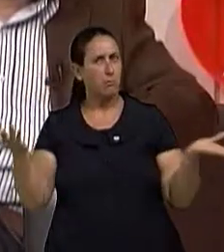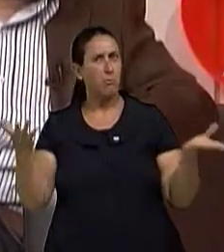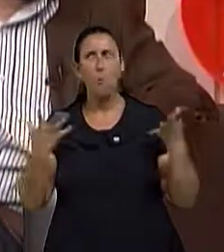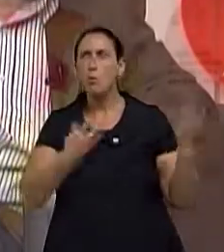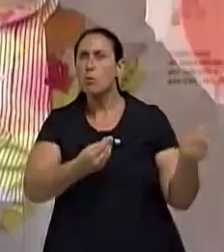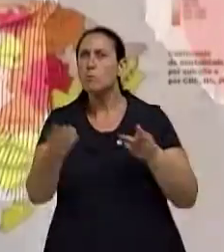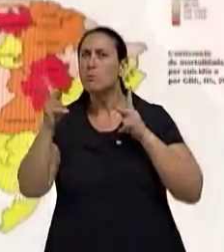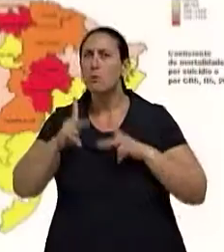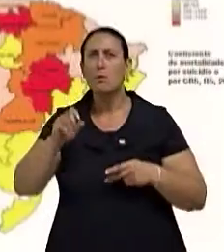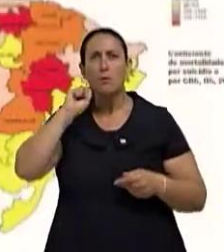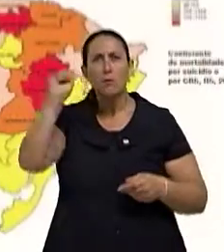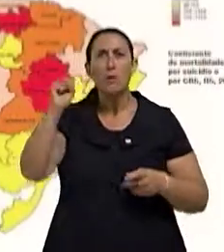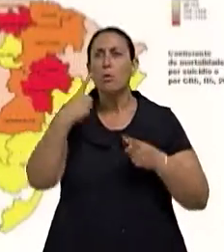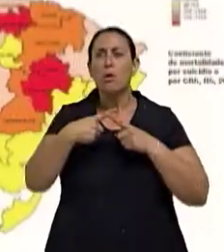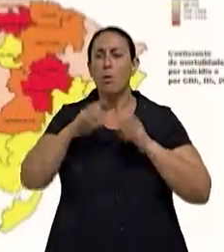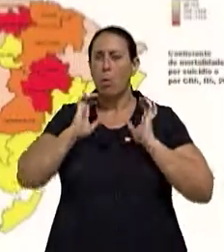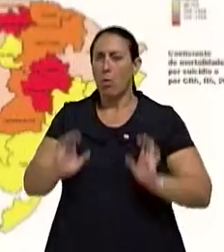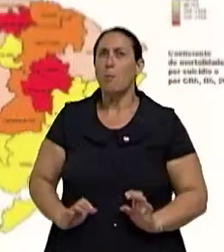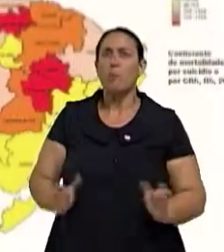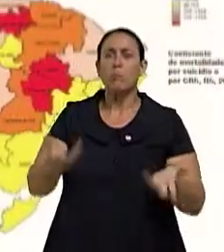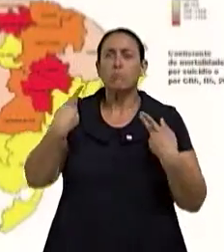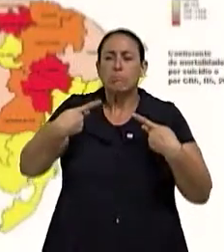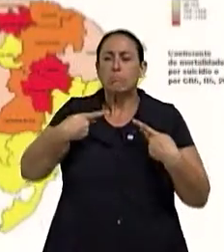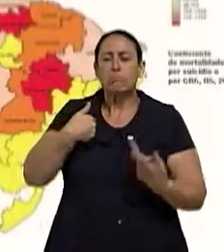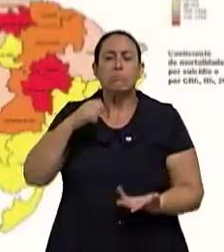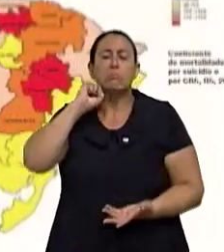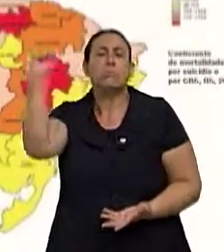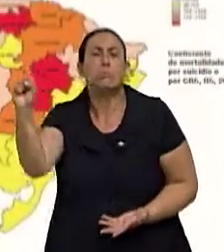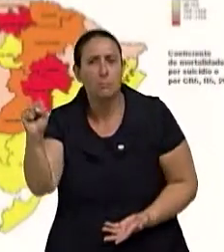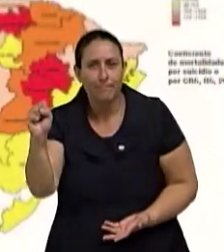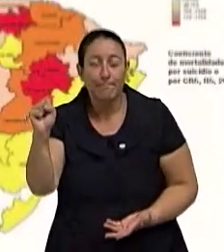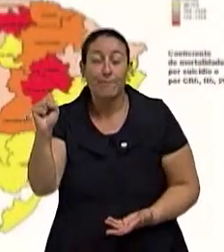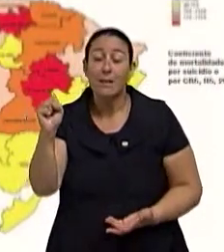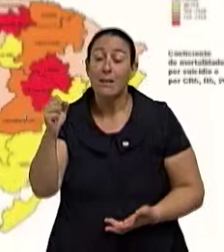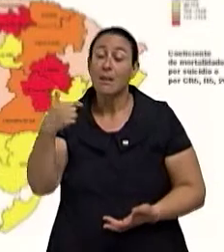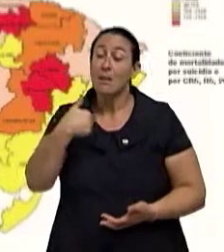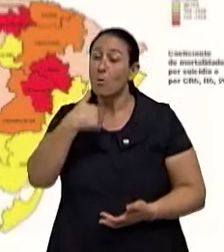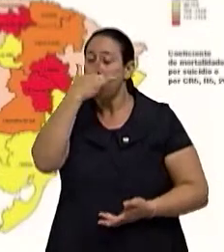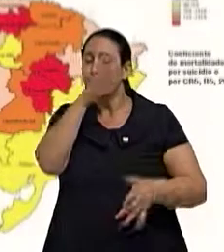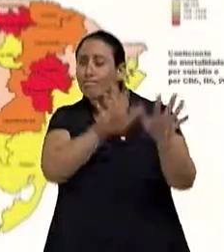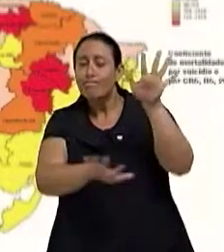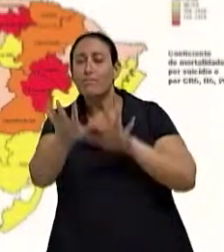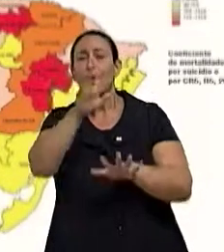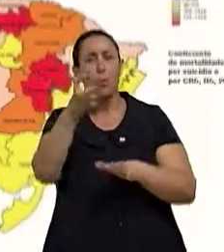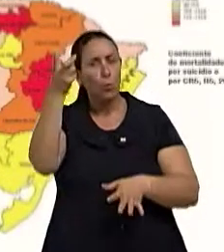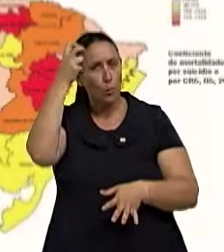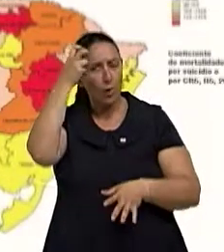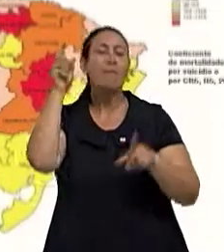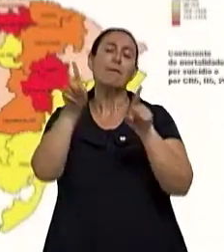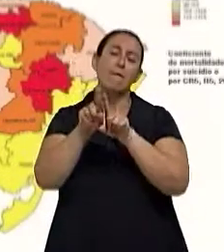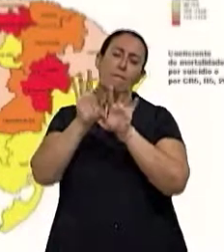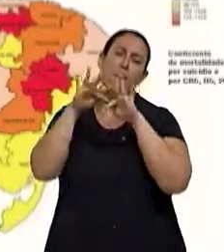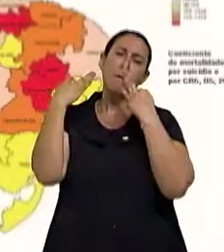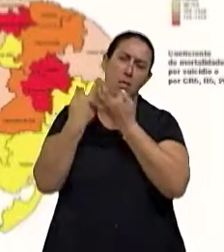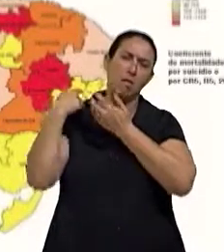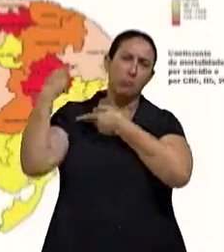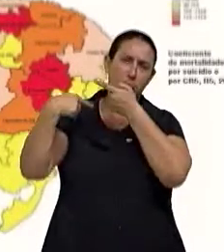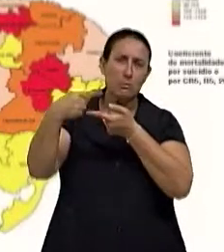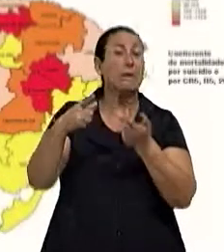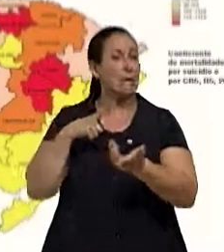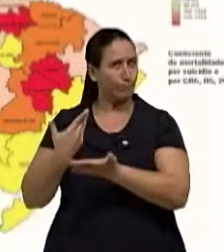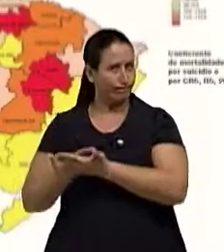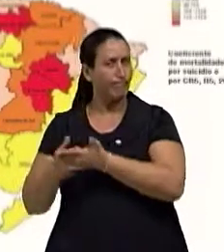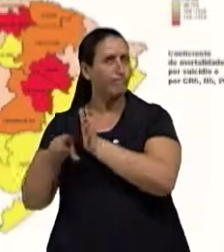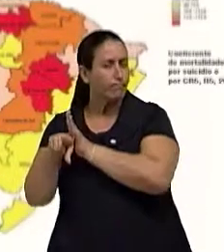mortalidade relacionados a comportamento suicida. Eu acho que tem a ver com aspectos culturais. Né? Tem as questões genéticas que estão sendo estudadas. Tem a questão